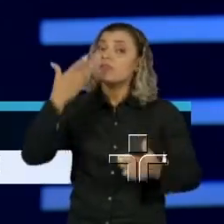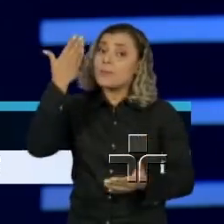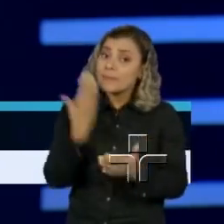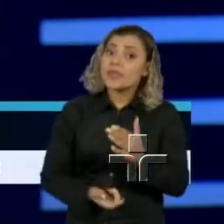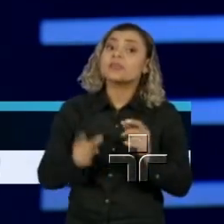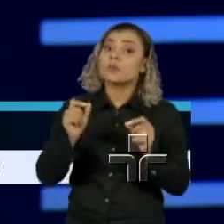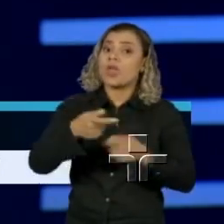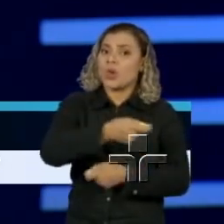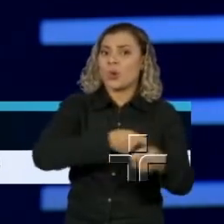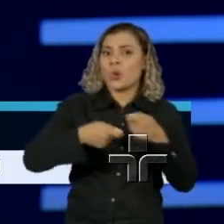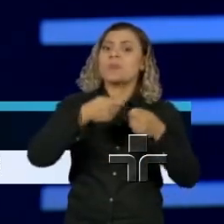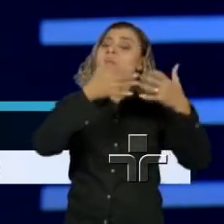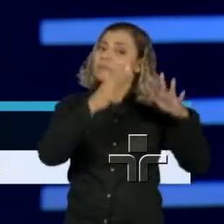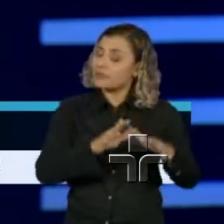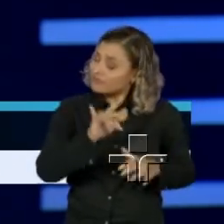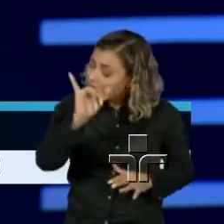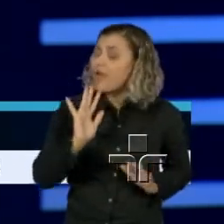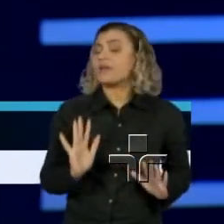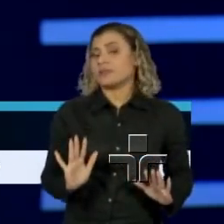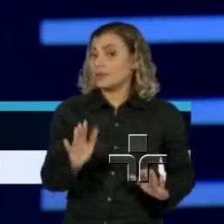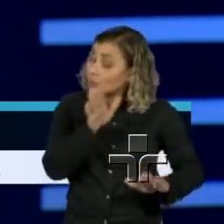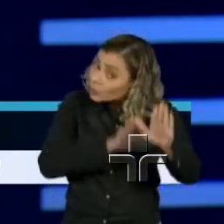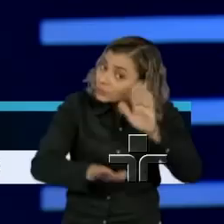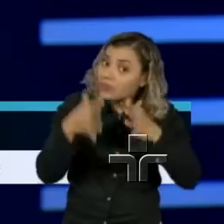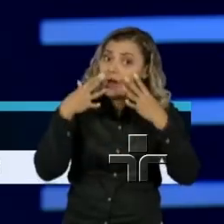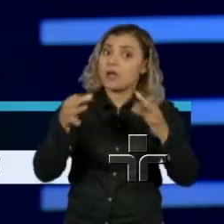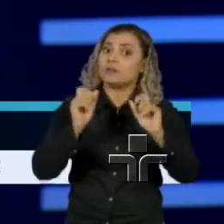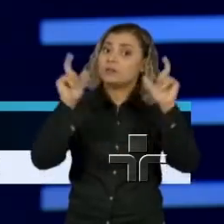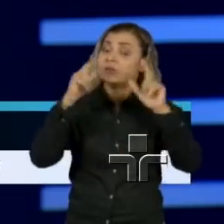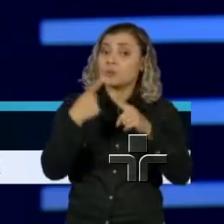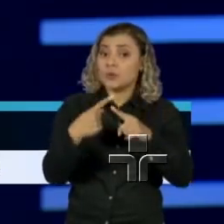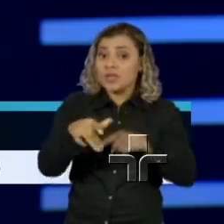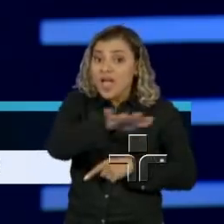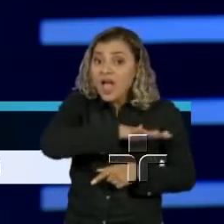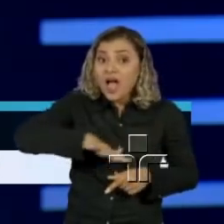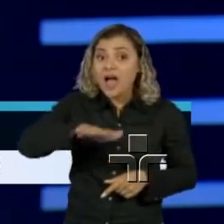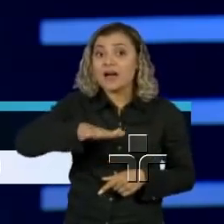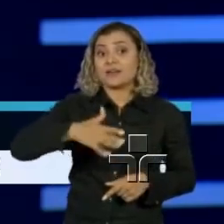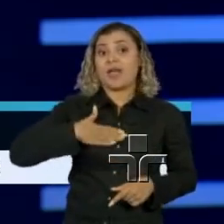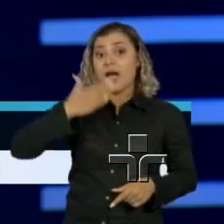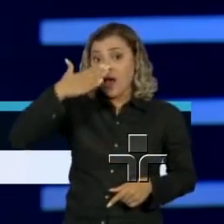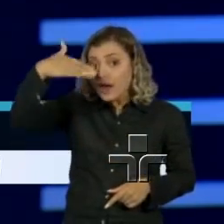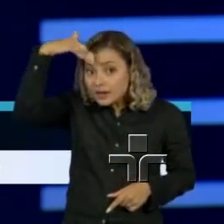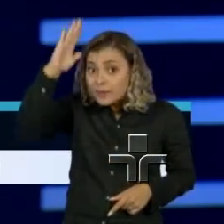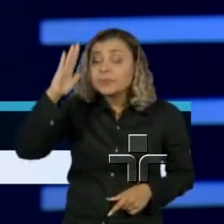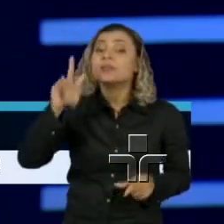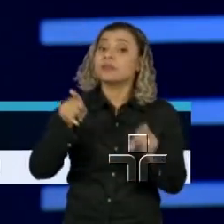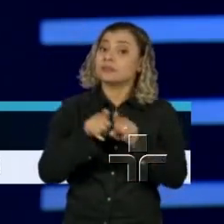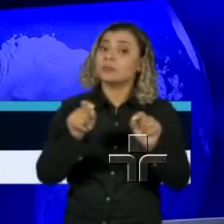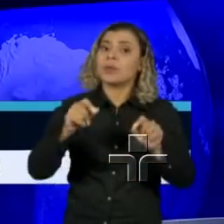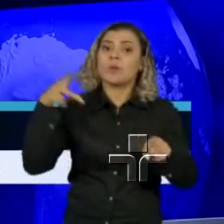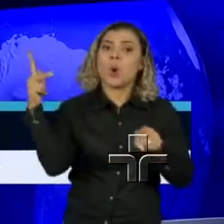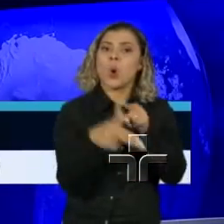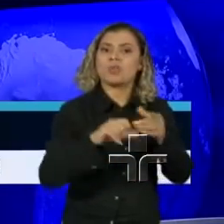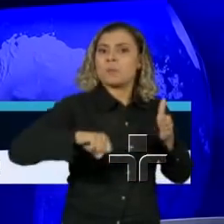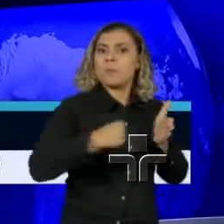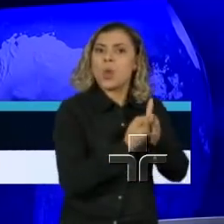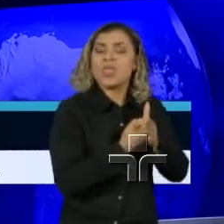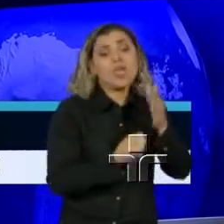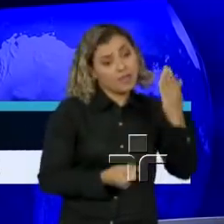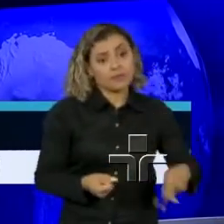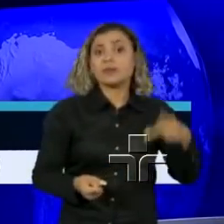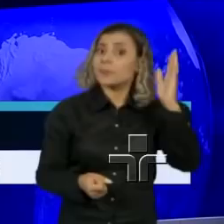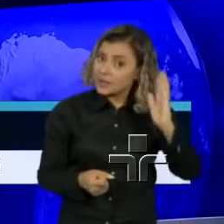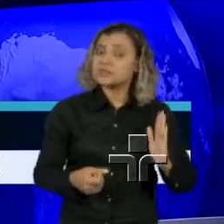muito economicamente, tendo em vista que o mundo árabe poderá cortar ou diminuir